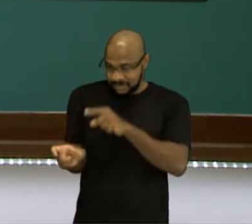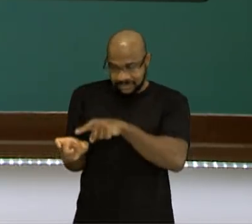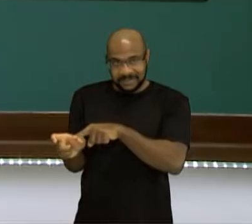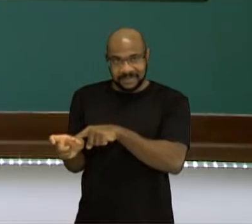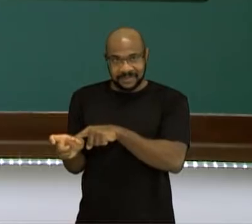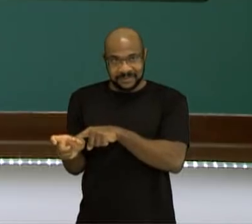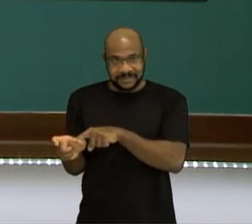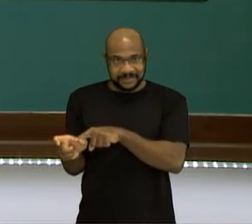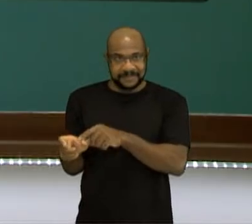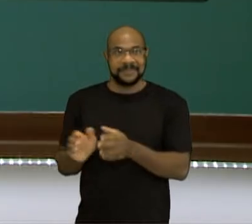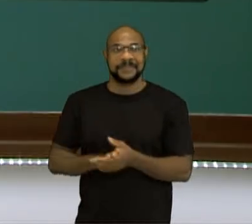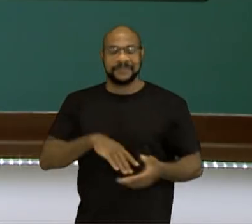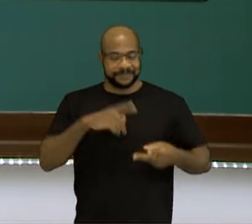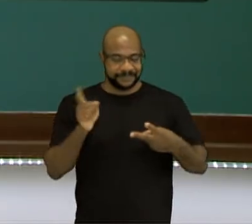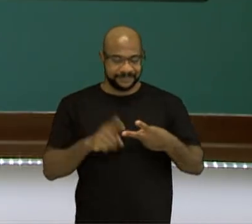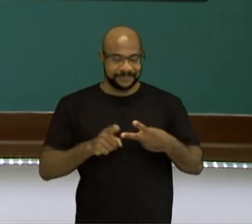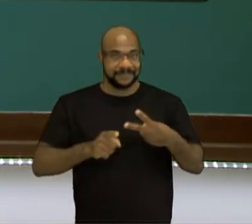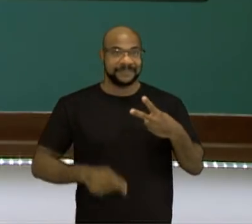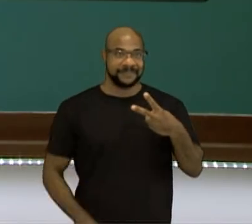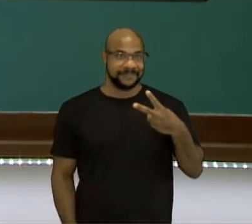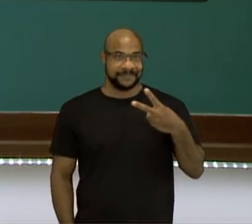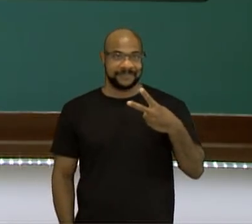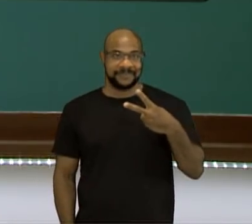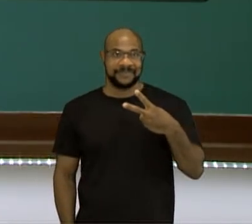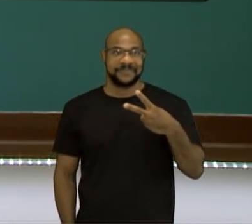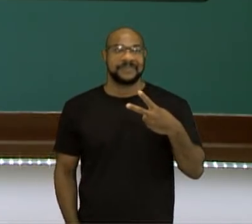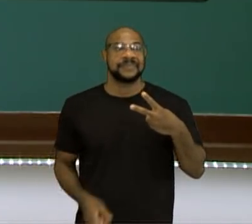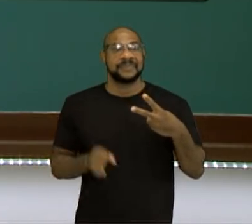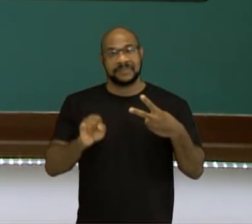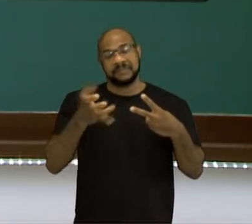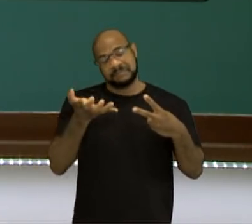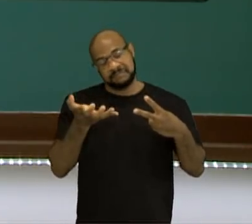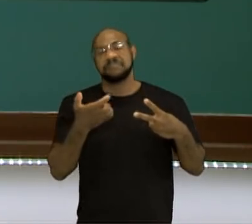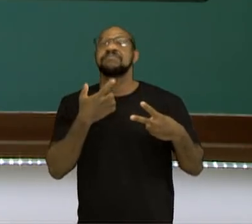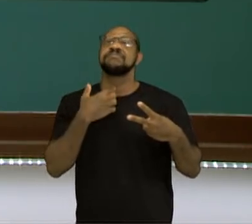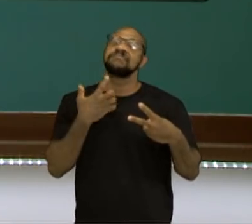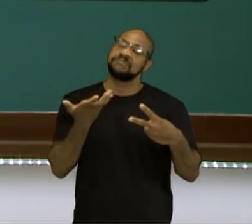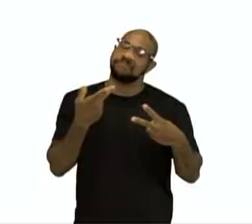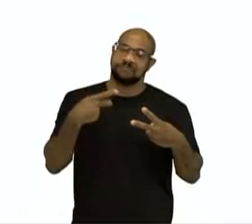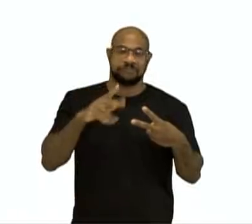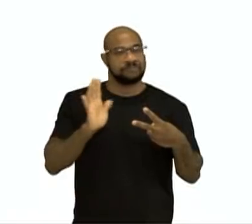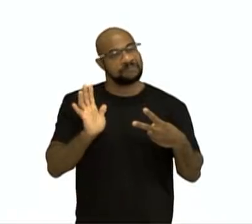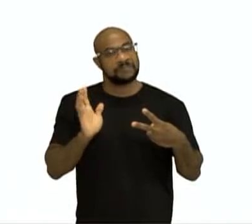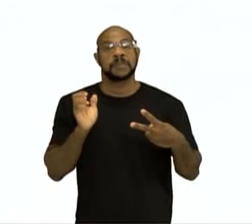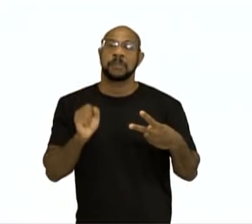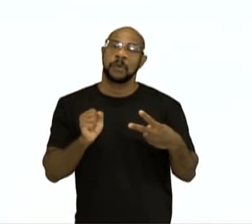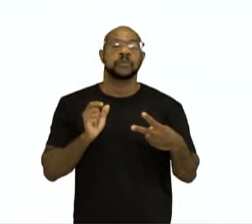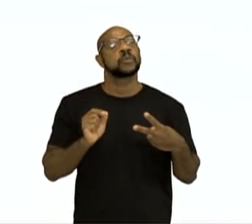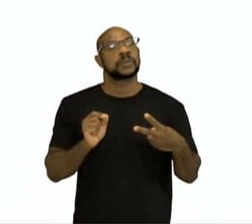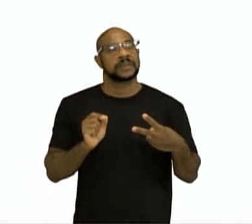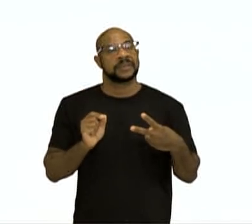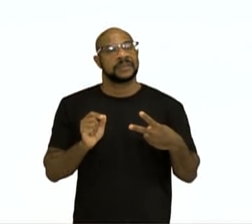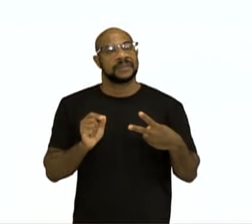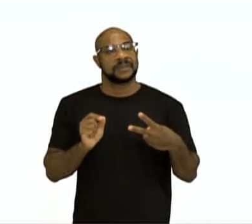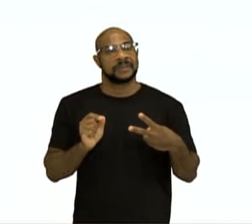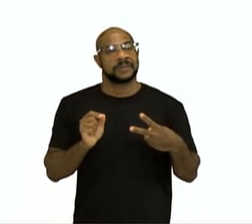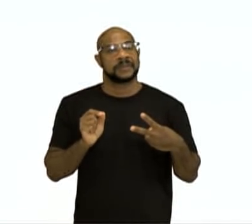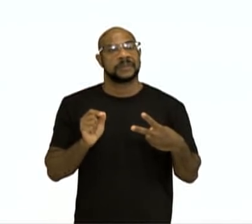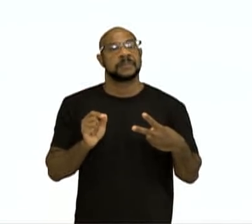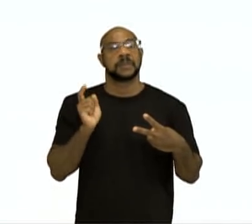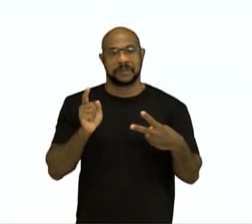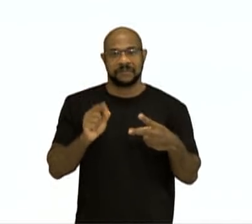segundo passo, se você quiser, se você assim desejar, você pode criar mais